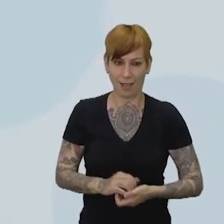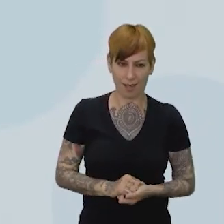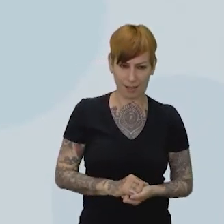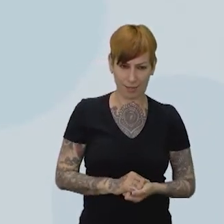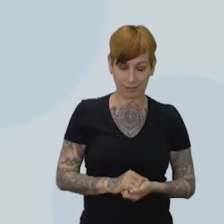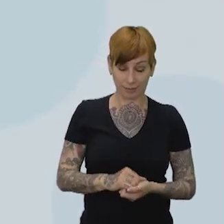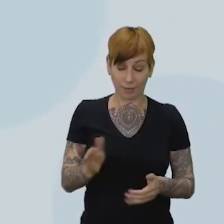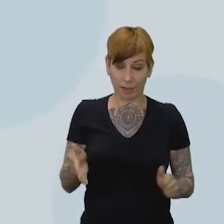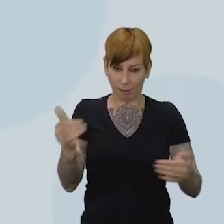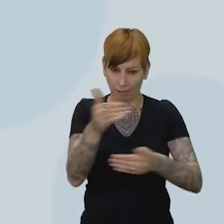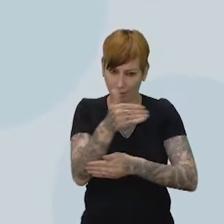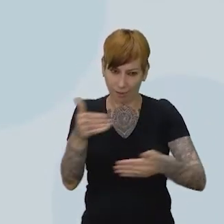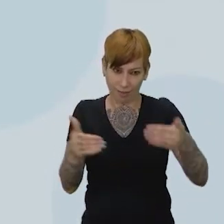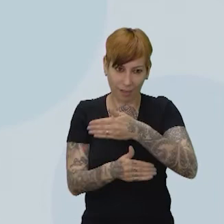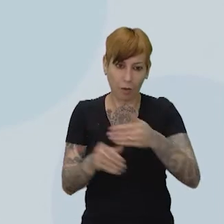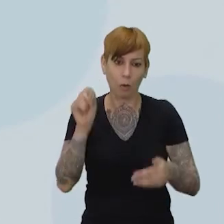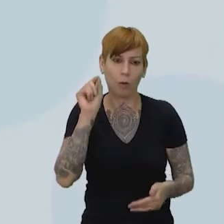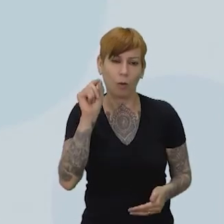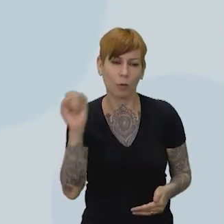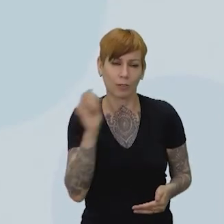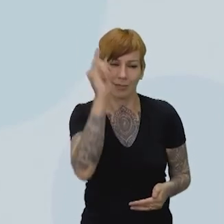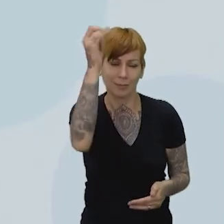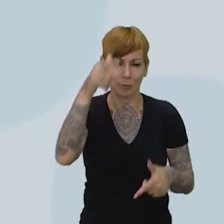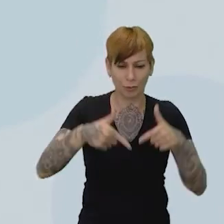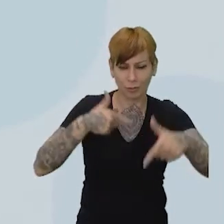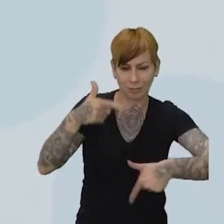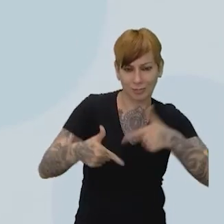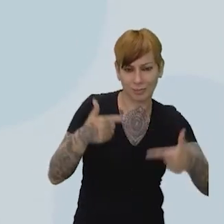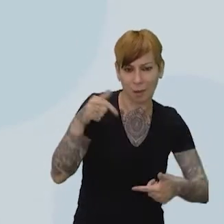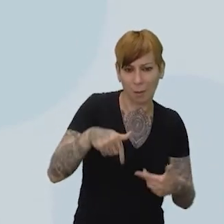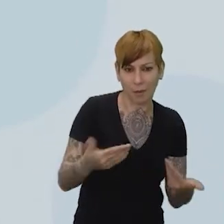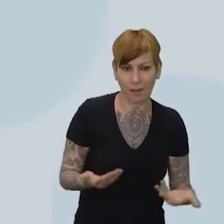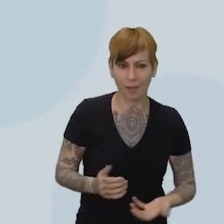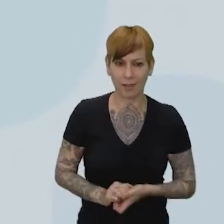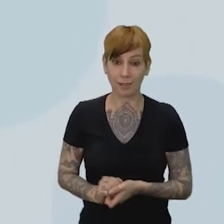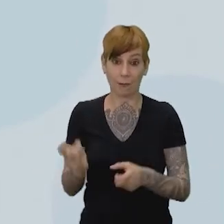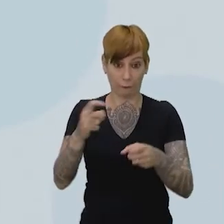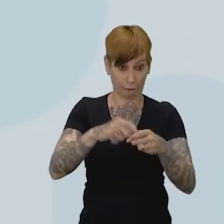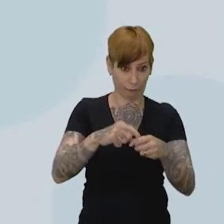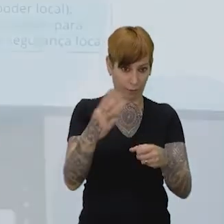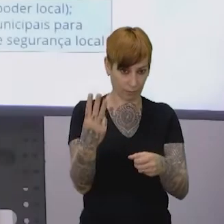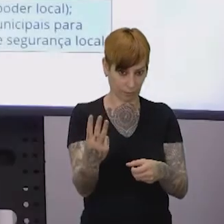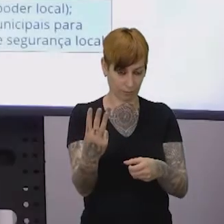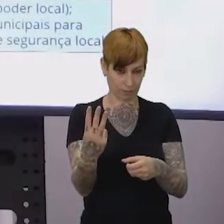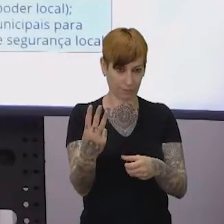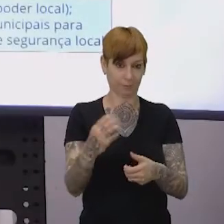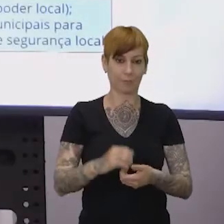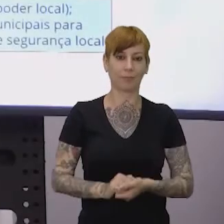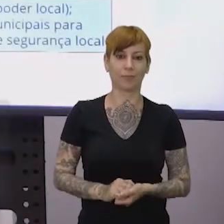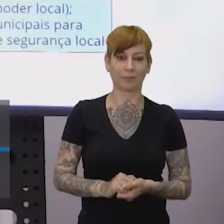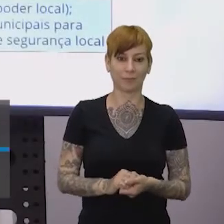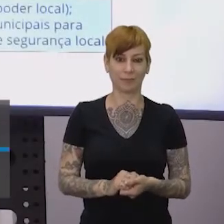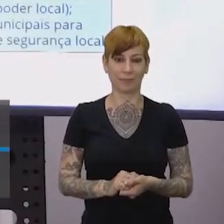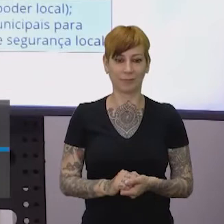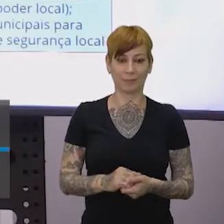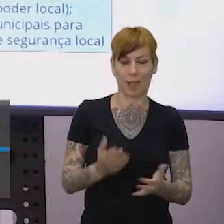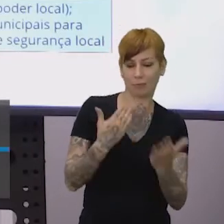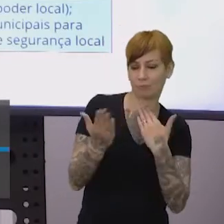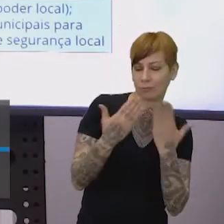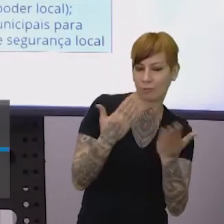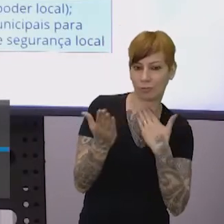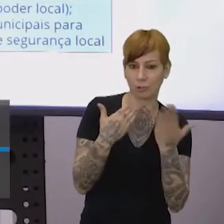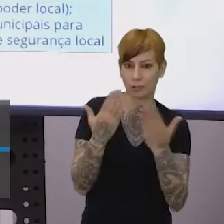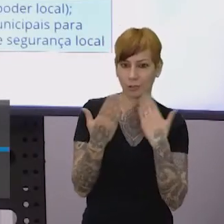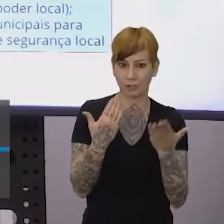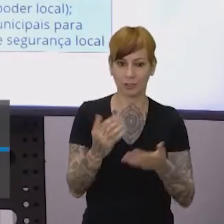Muito bem. O que é mais importante a gente trabalhar aqui? Voltei para 3. Vamos fazer esse bate-bola entre o